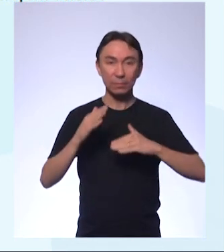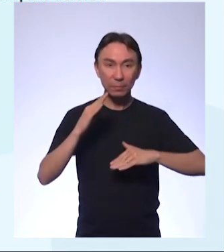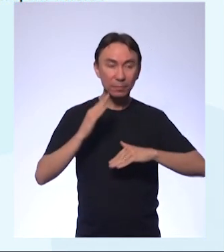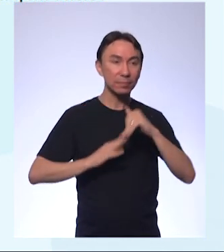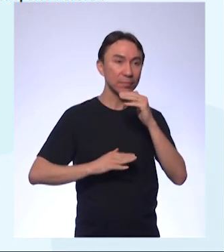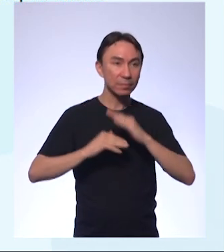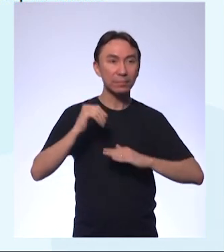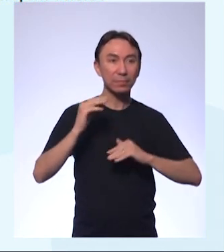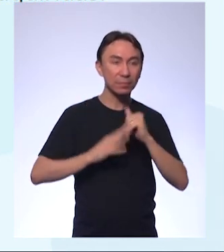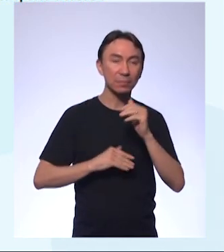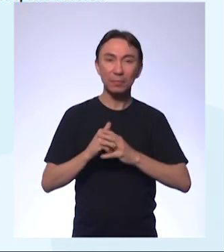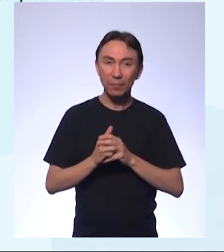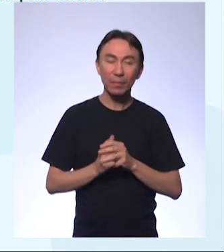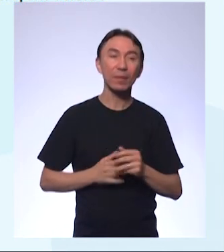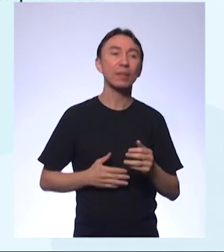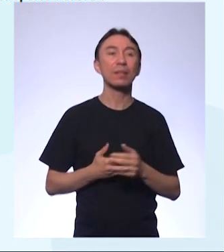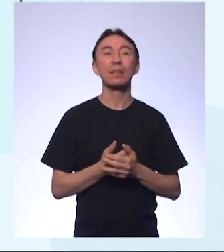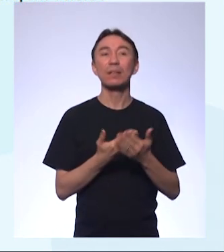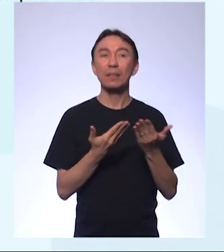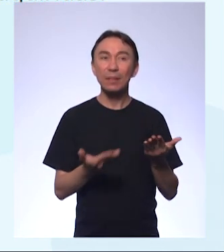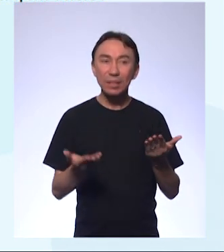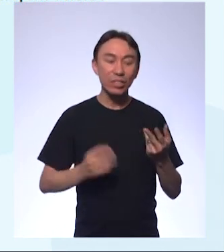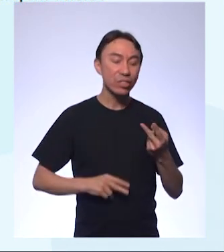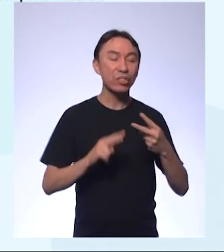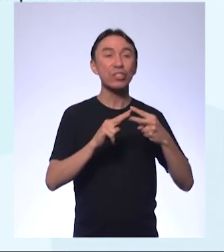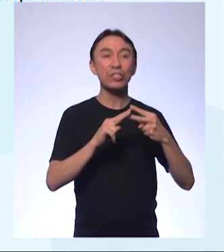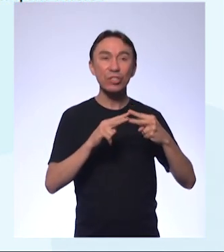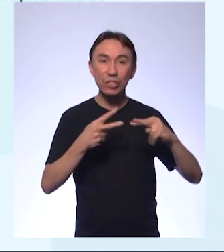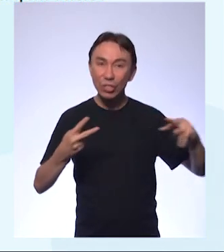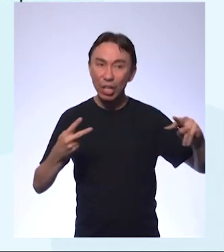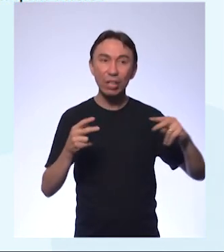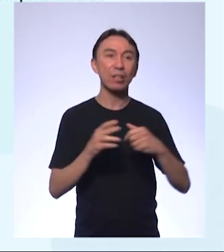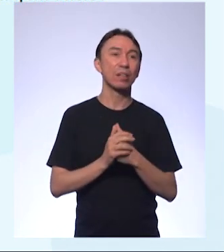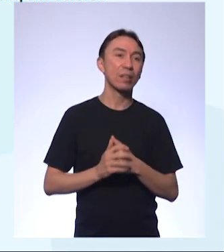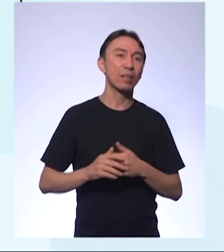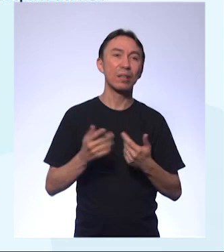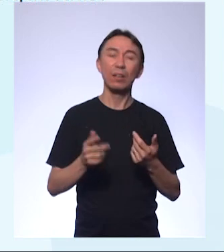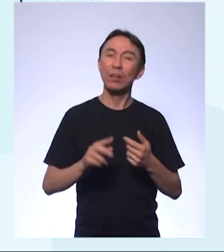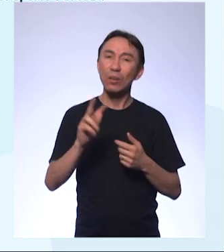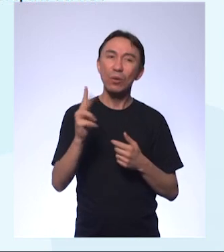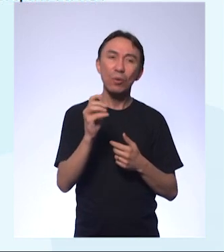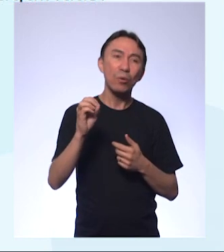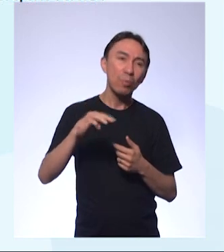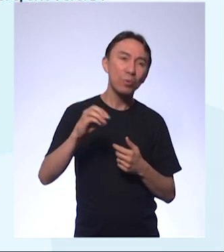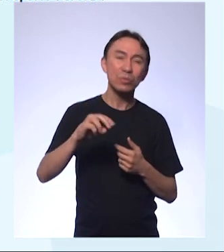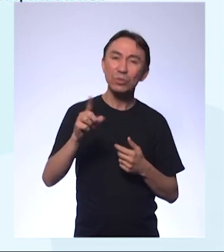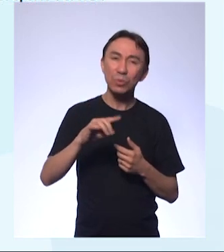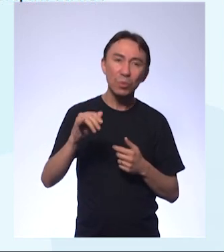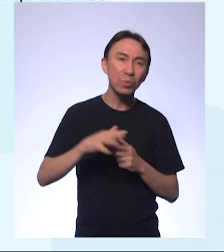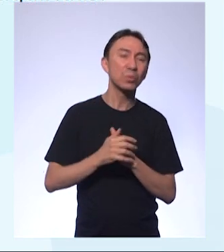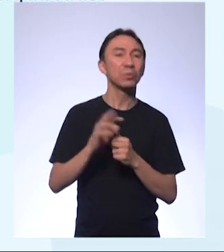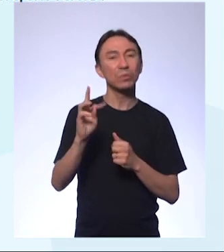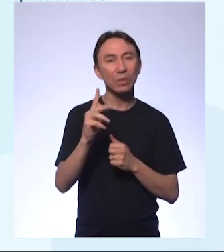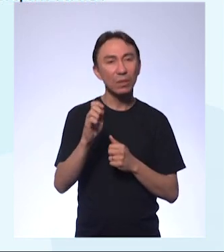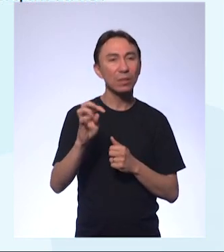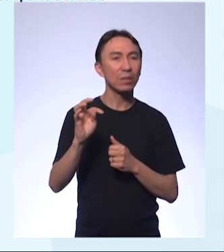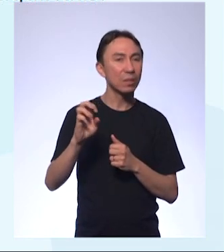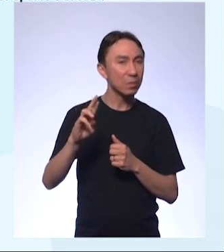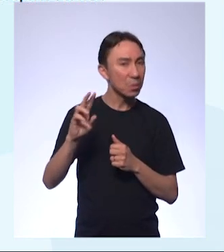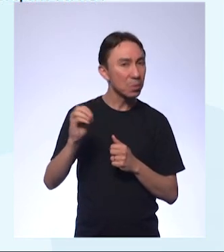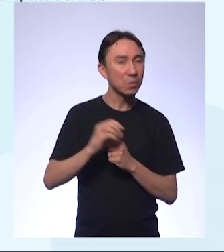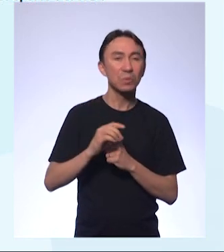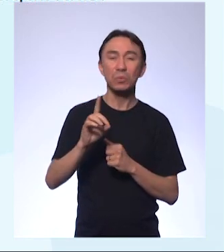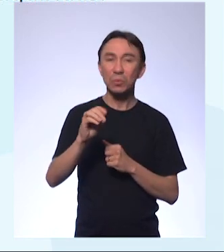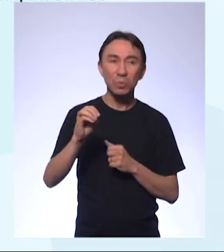é conceituar gene, alelo, homozigoto, heterozigoto, dominante, recessivo,